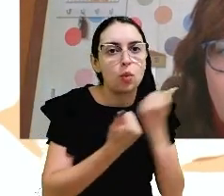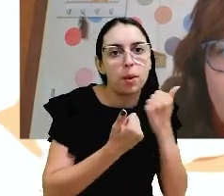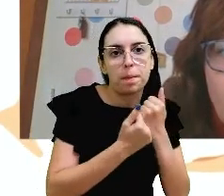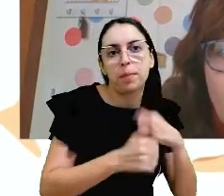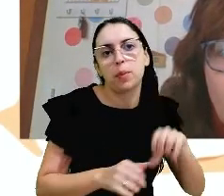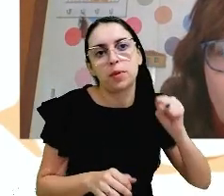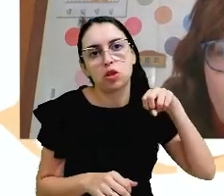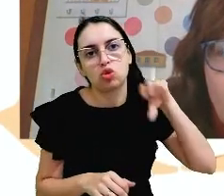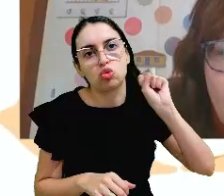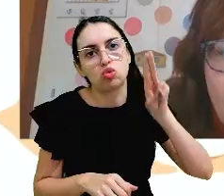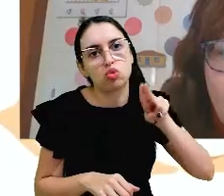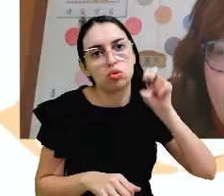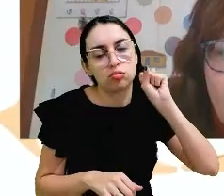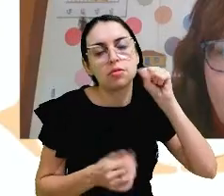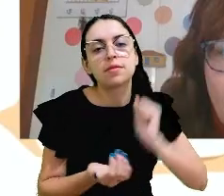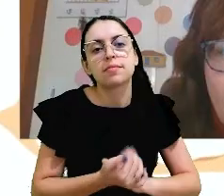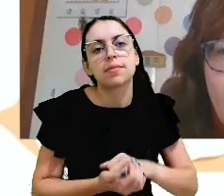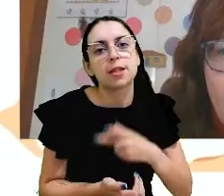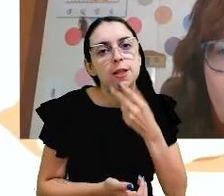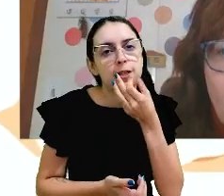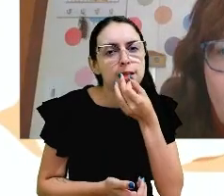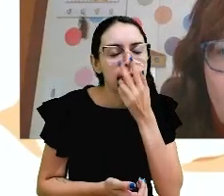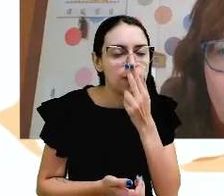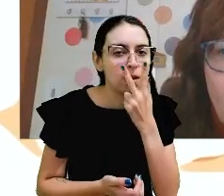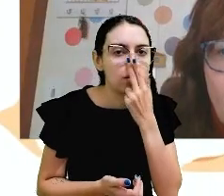né. Eu acho que esse é